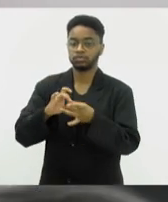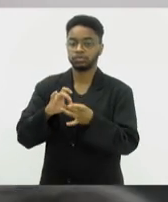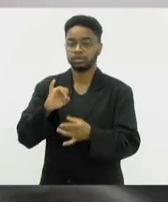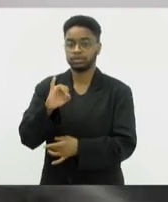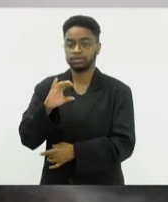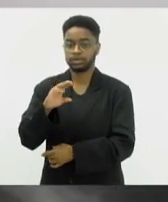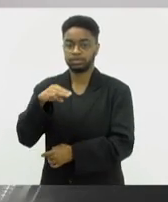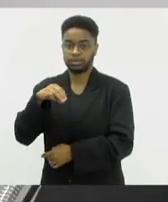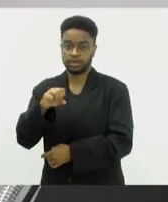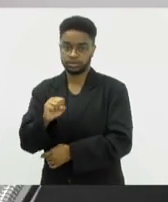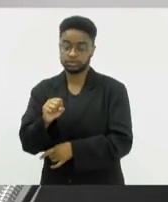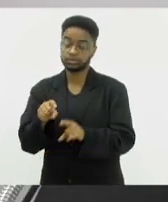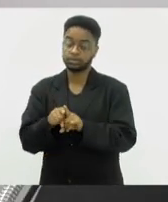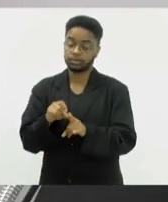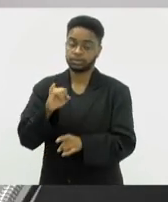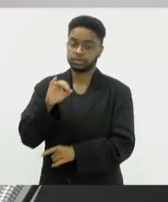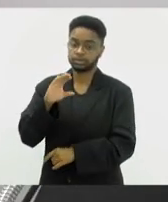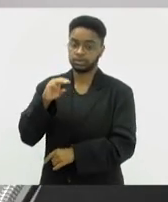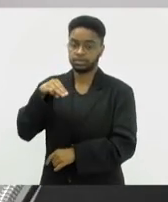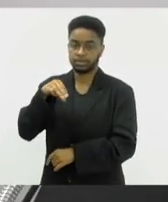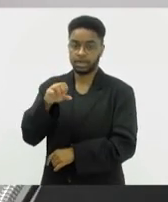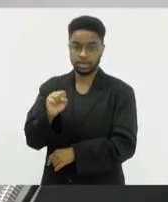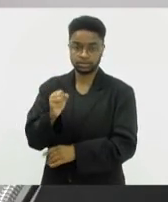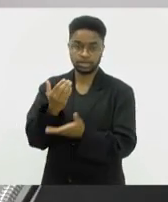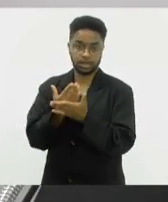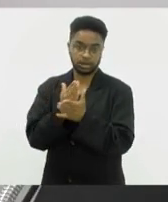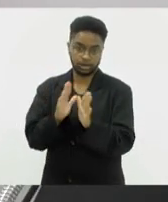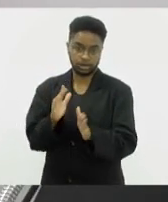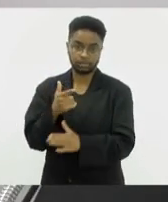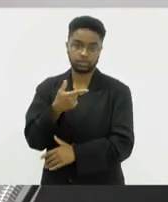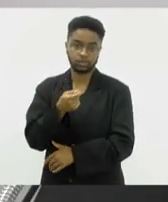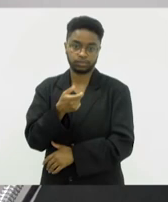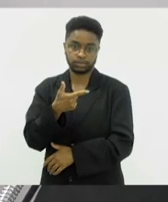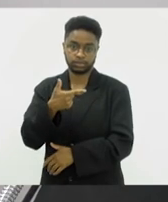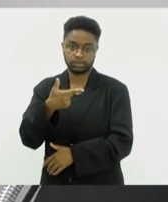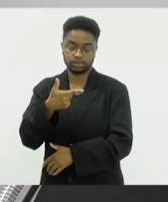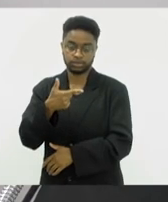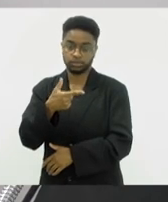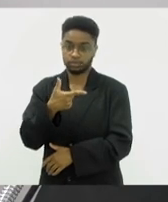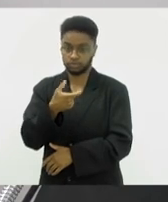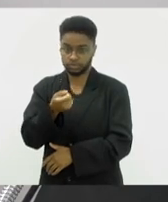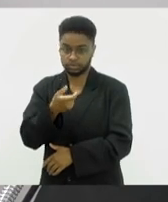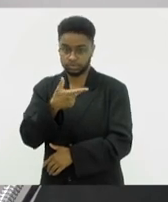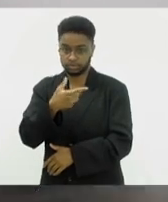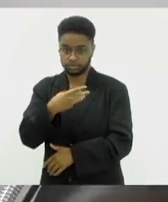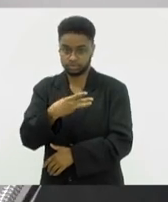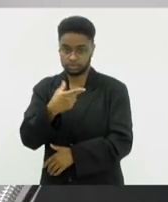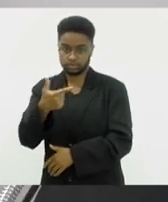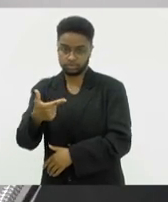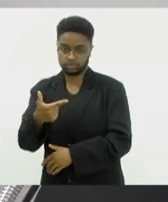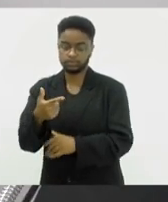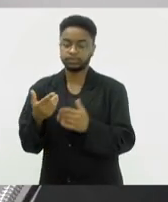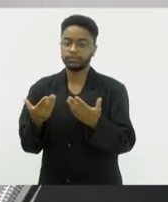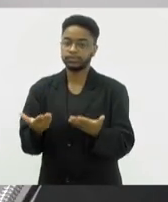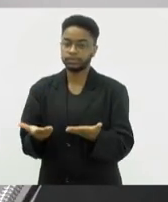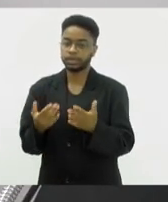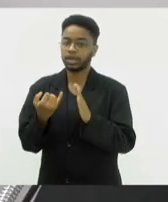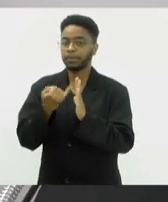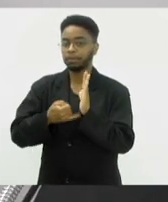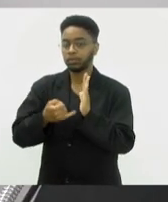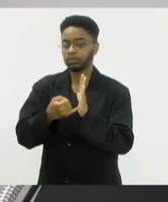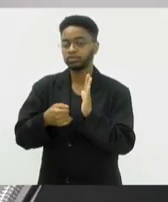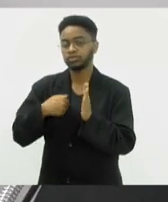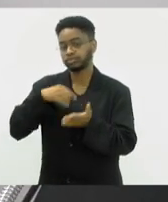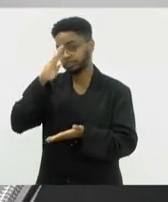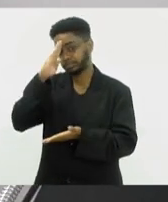o ICMS, formalmente, deixa de existir em 2032. Então, esse imposto, eu acho